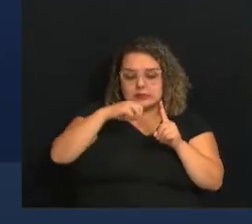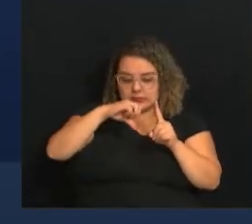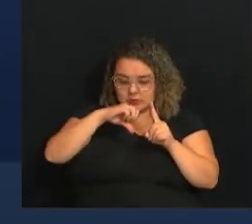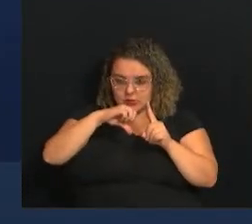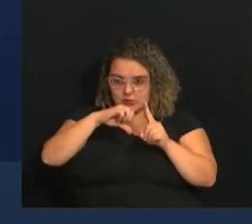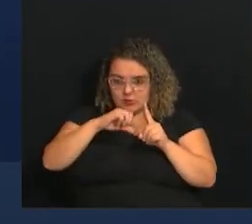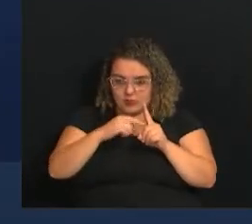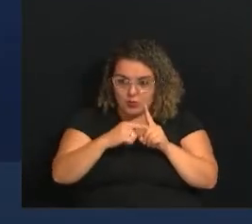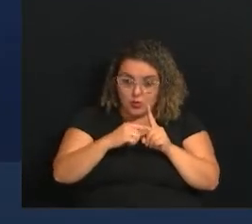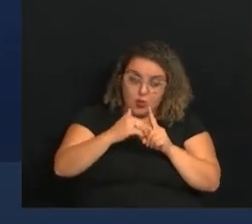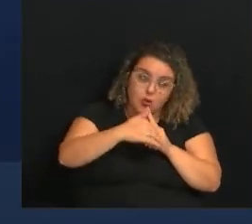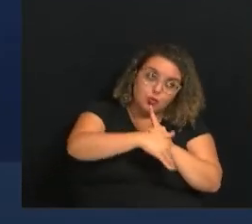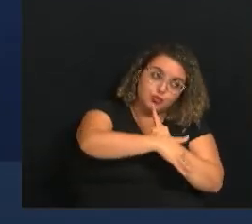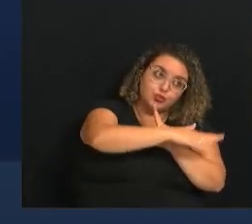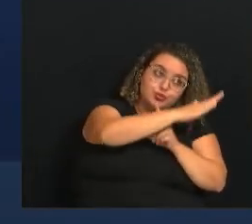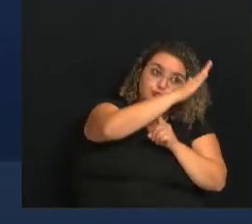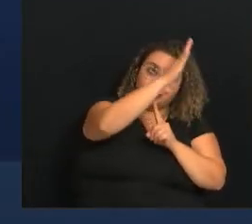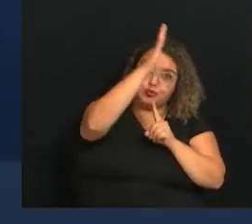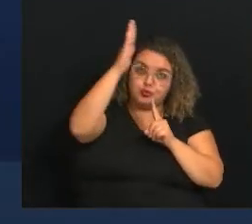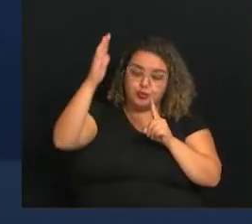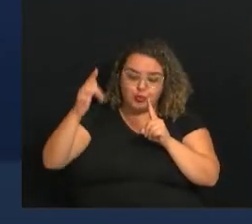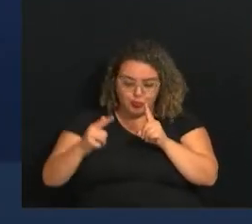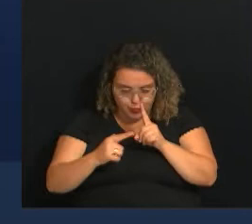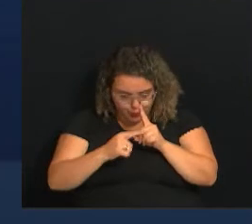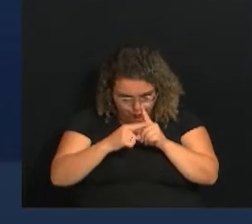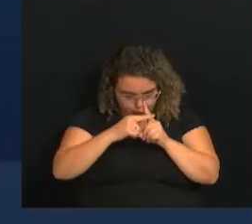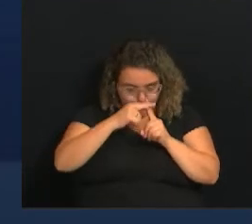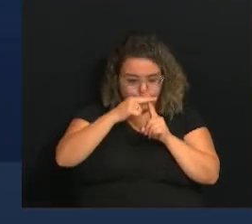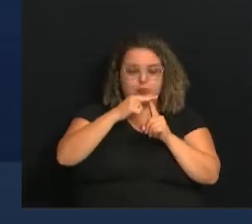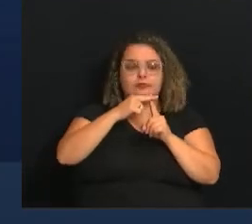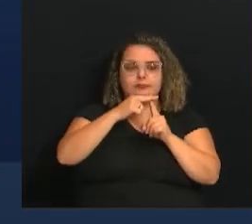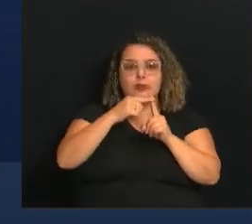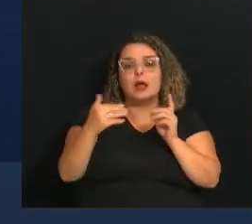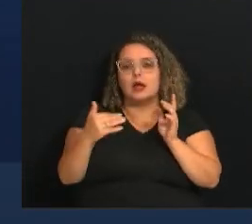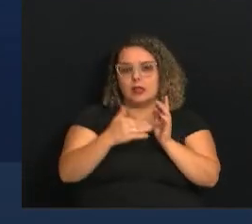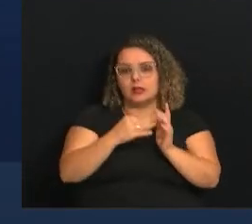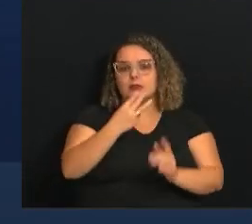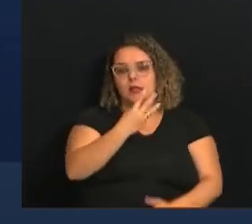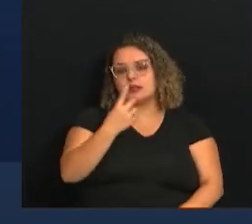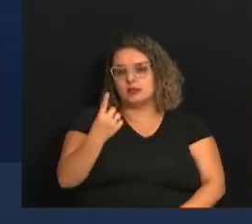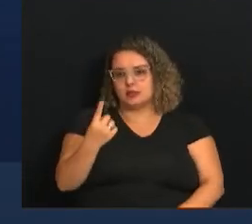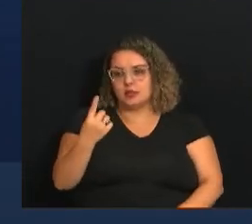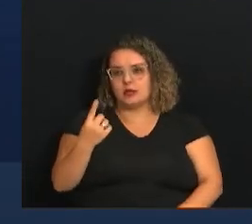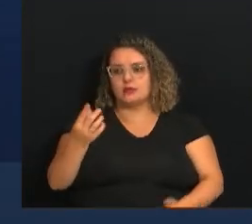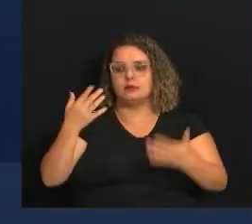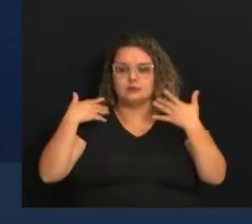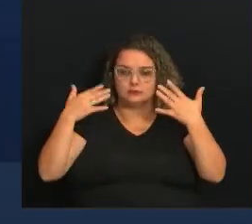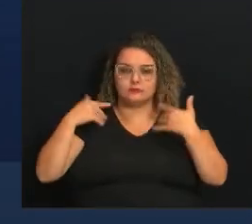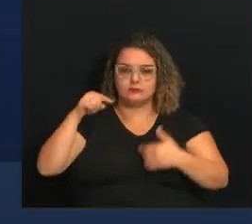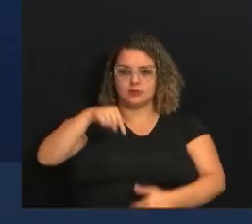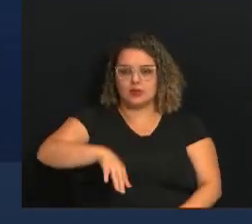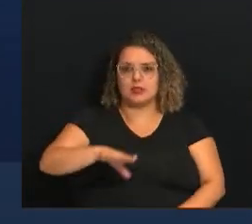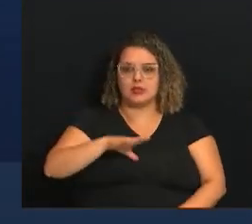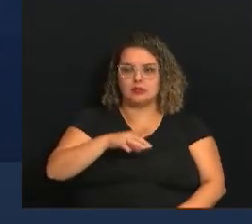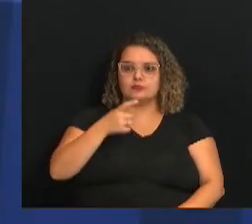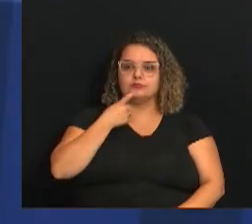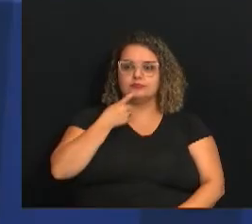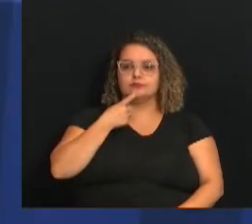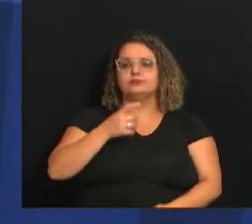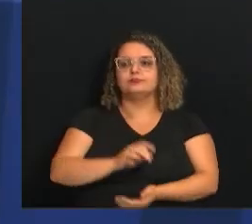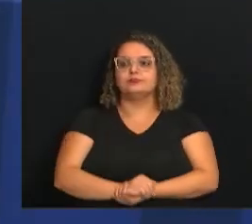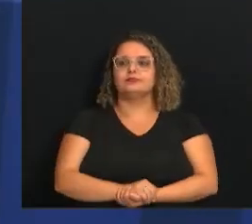Ao longo do dia, essa temperatura sobe, podendo chegar aos 31 graus aqui na cidade de